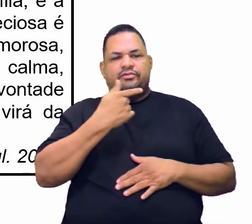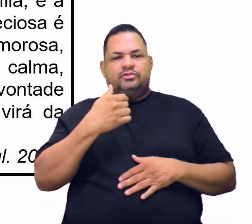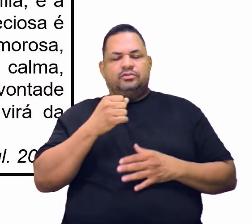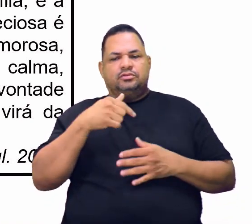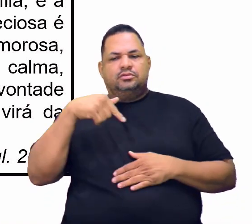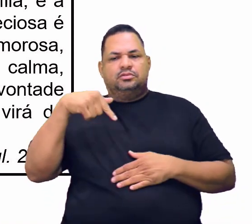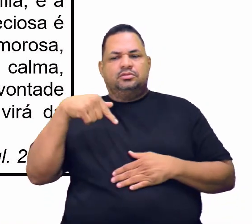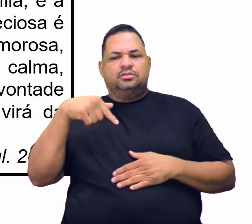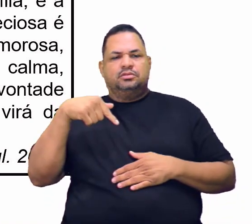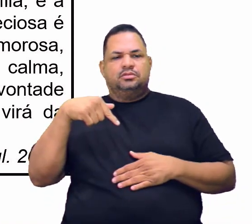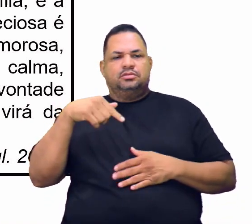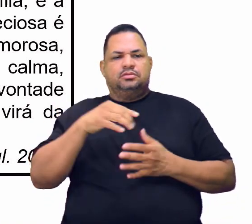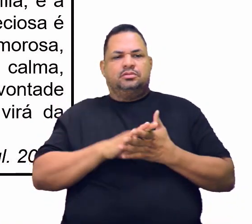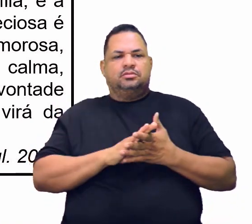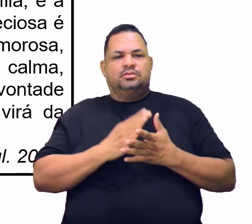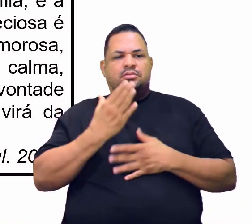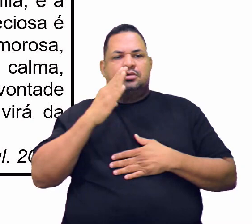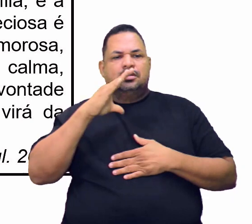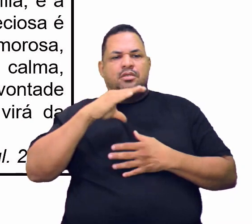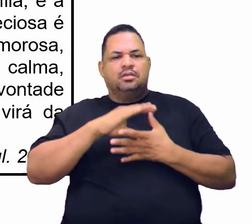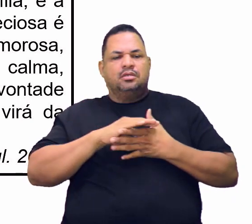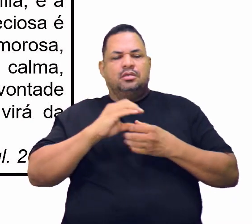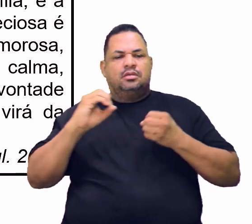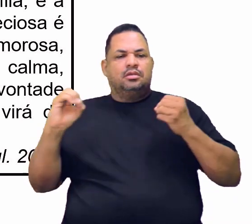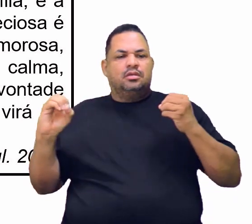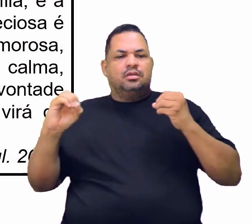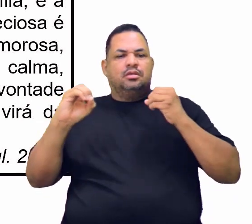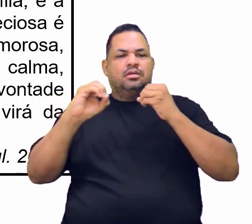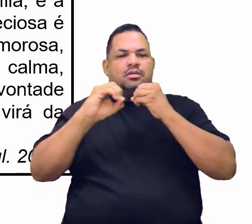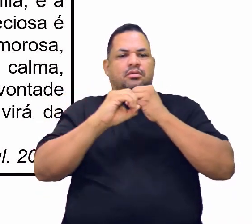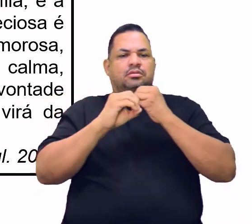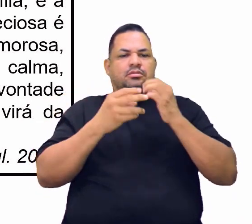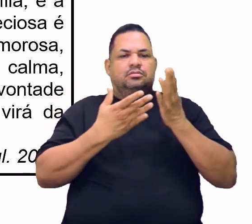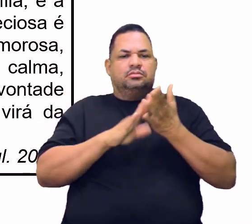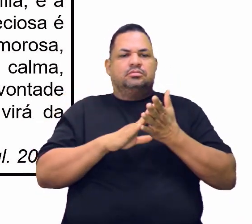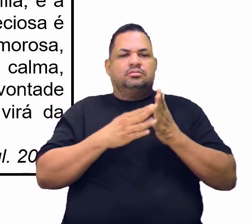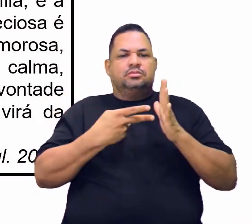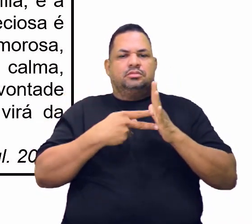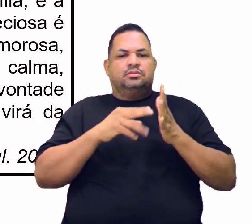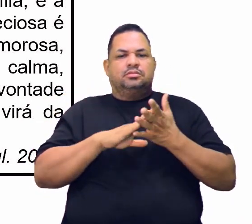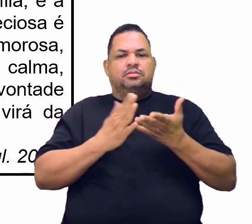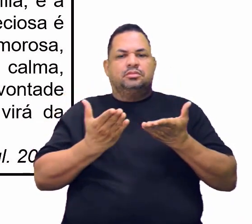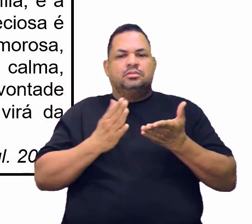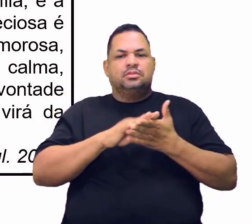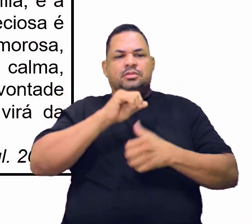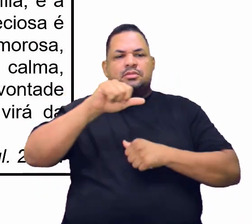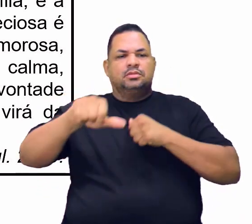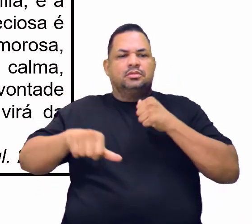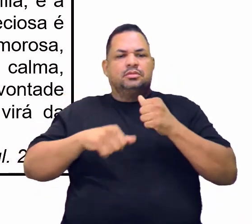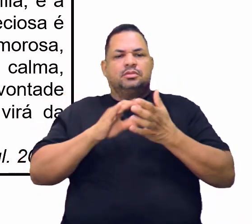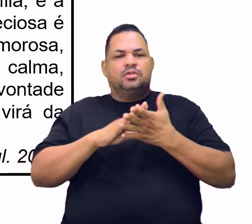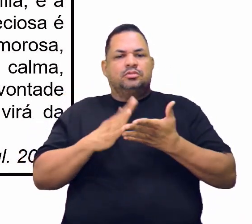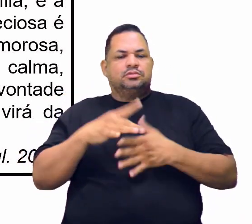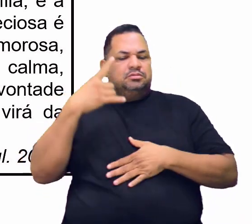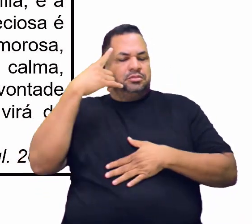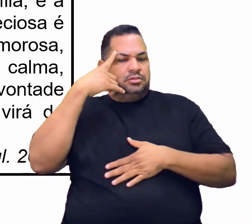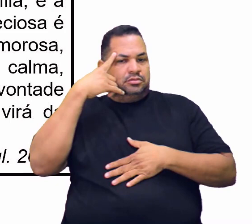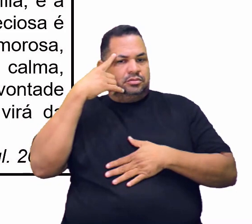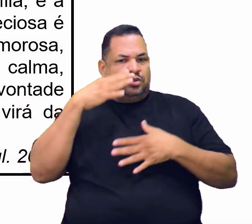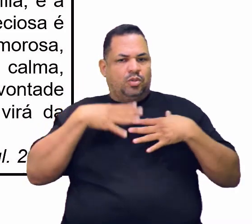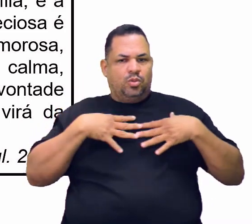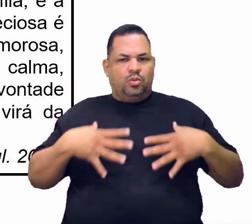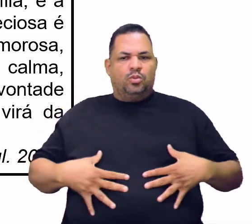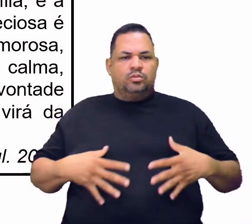O eclipse em seu signo vai desencadear mudanças na sua autoestima e no seu modo de agir. O